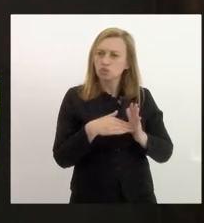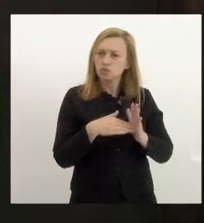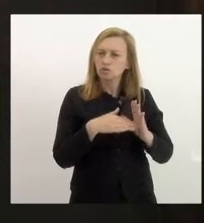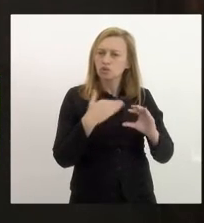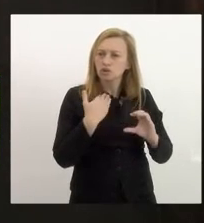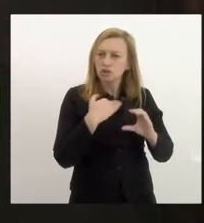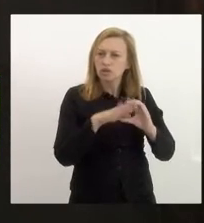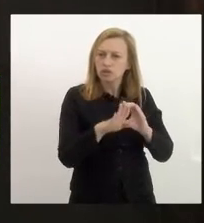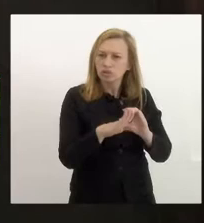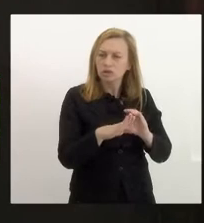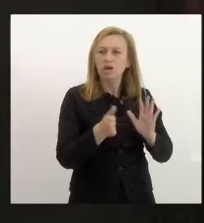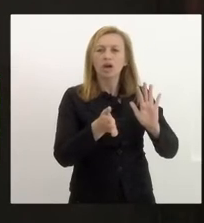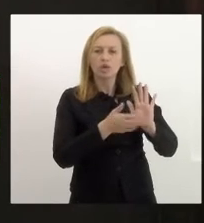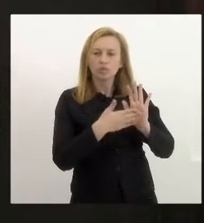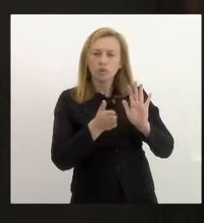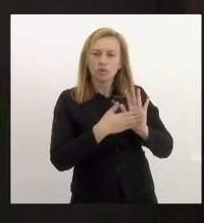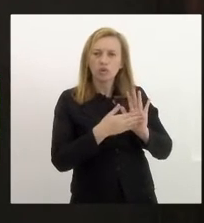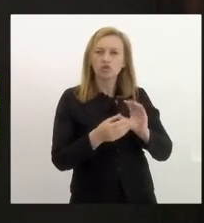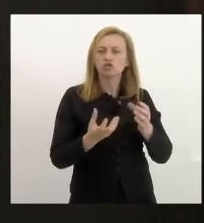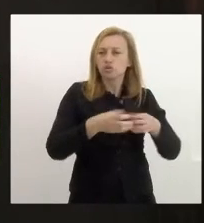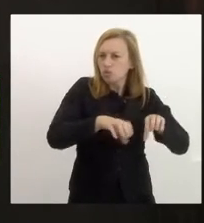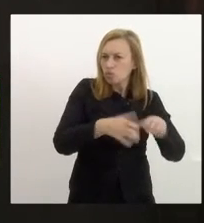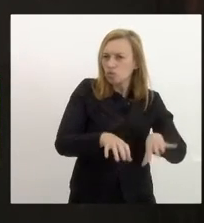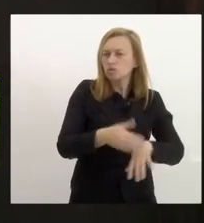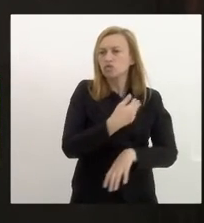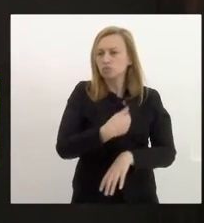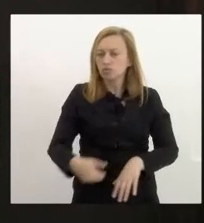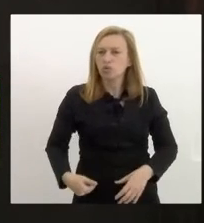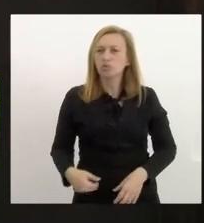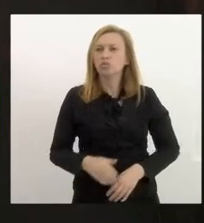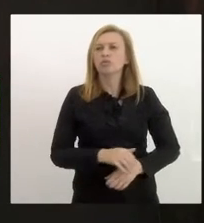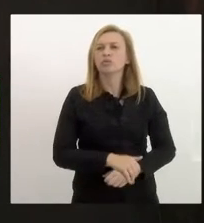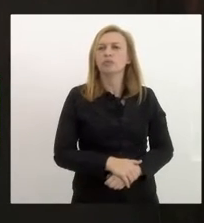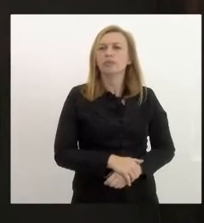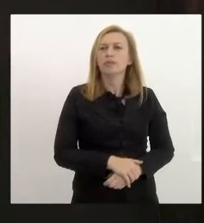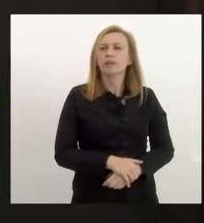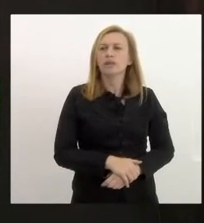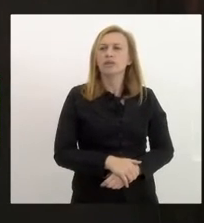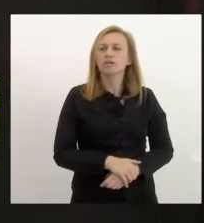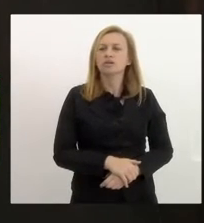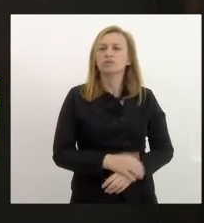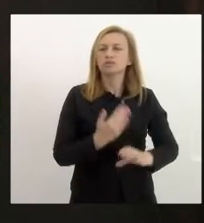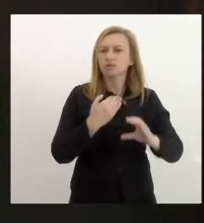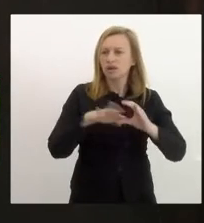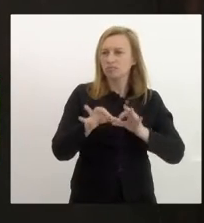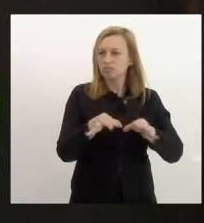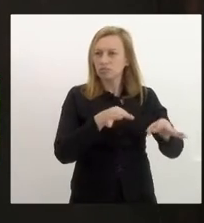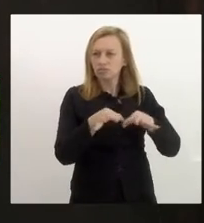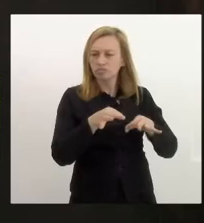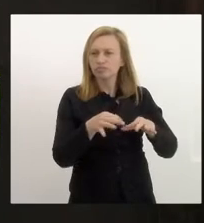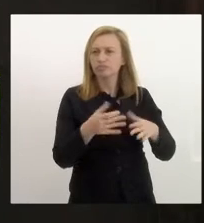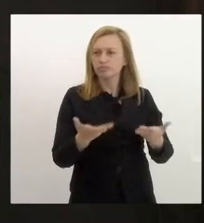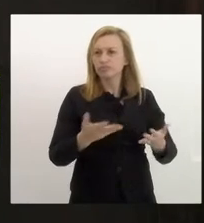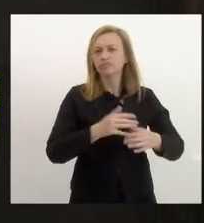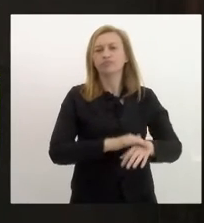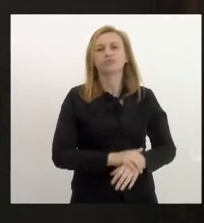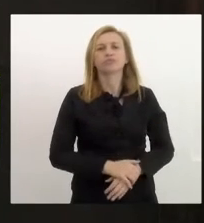encaminharam a proposta concurso público nós colocamos lá no planejamento